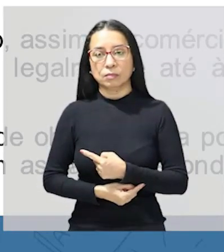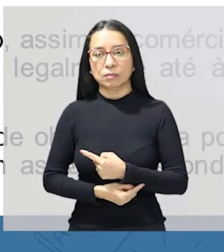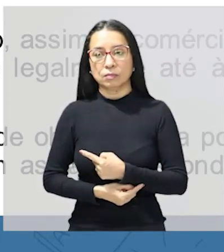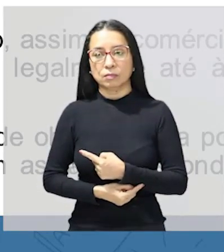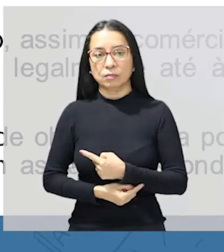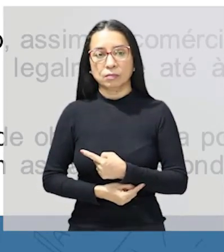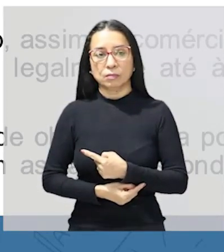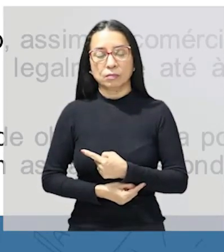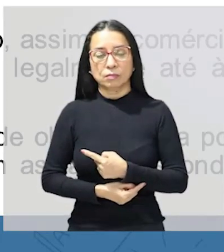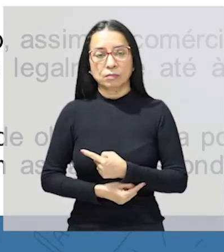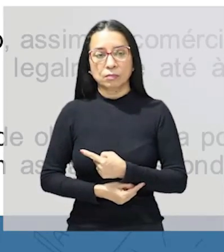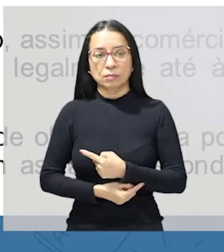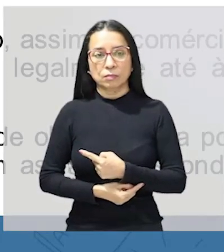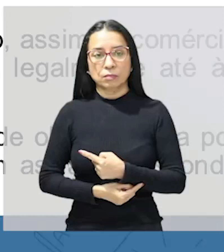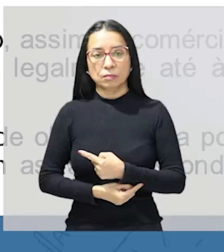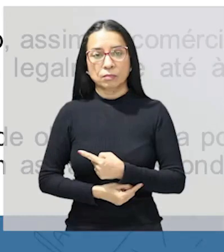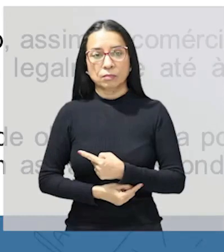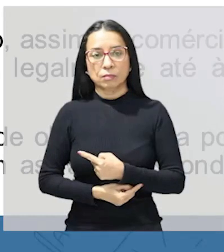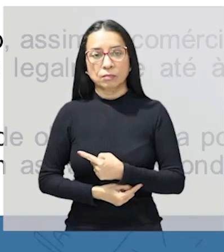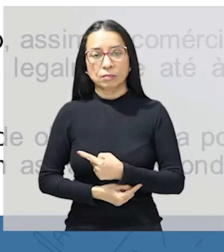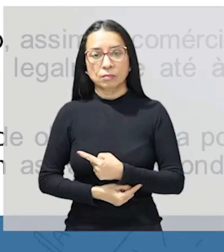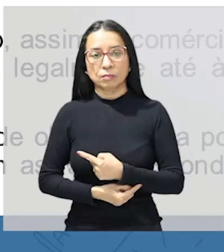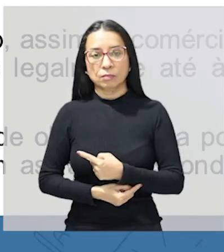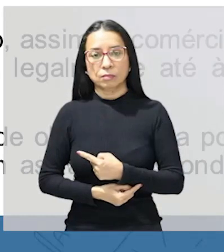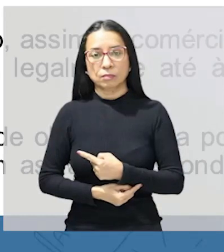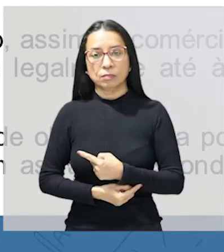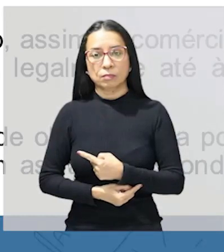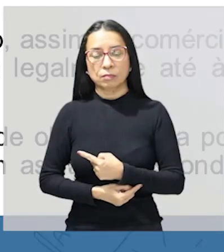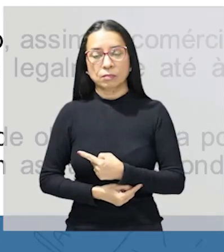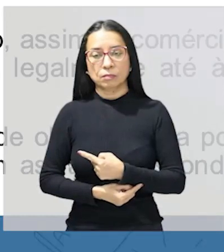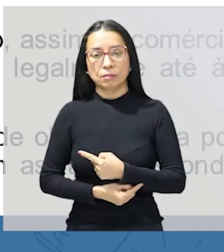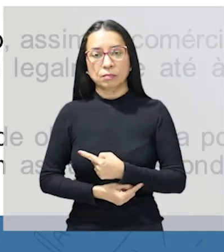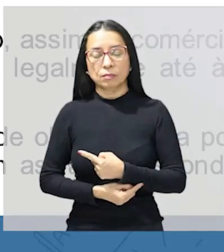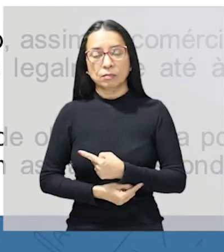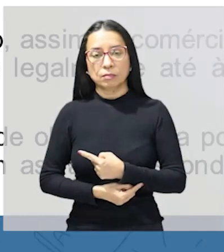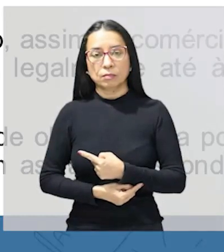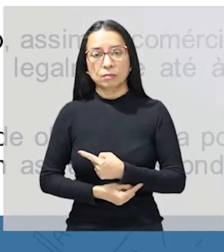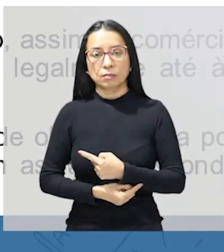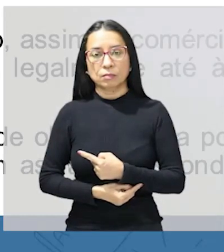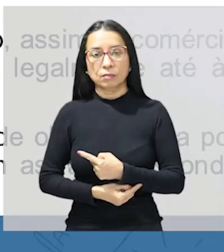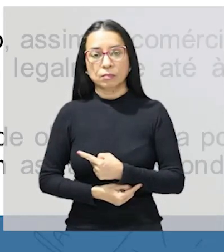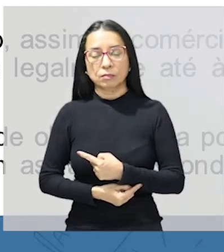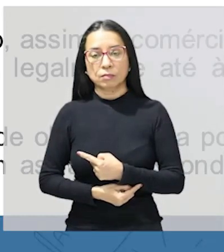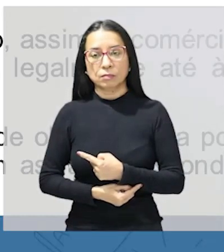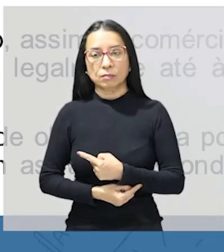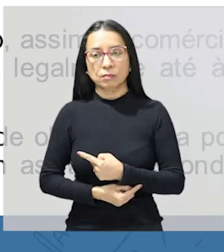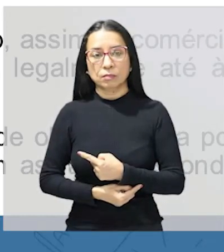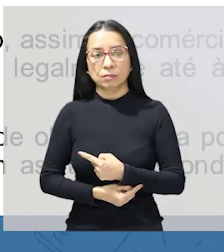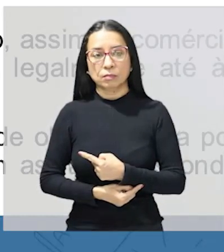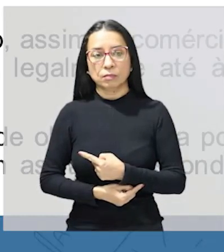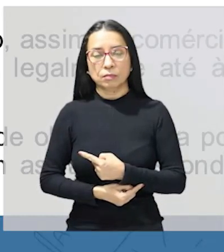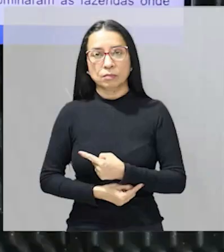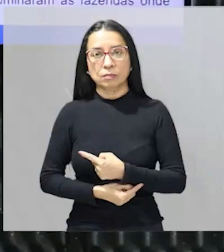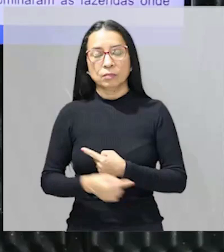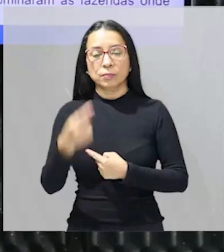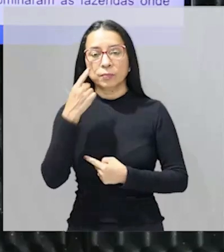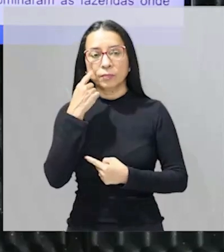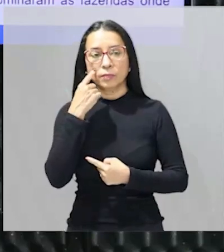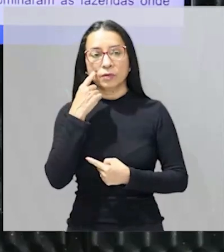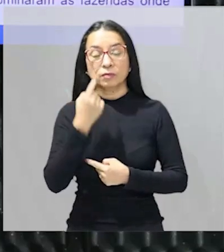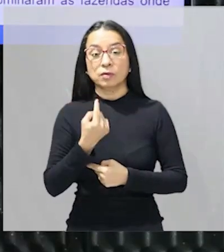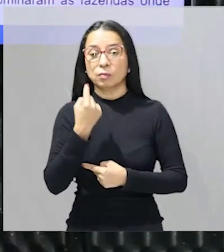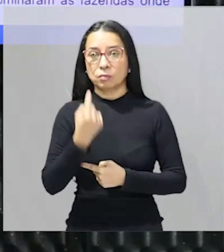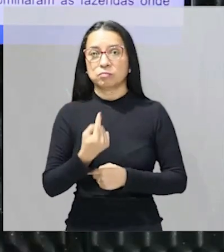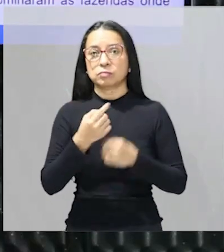Britânica, tá? E os Estados Unidos. Uma das explicações para essa diferença. Então vamos ver aqui uma